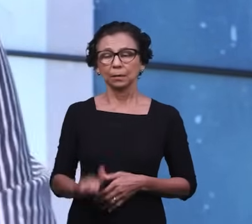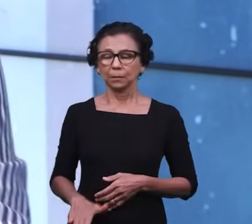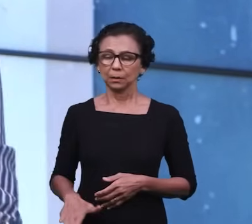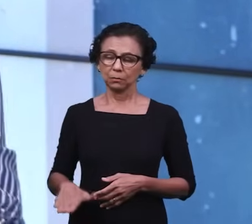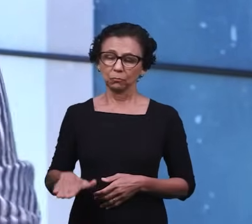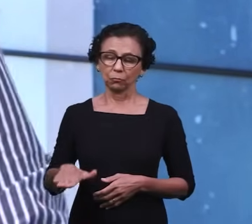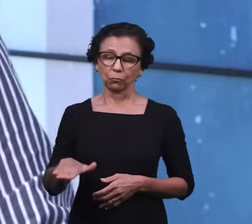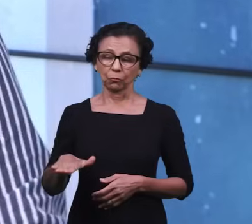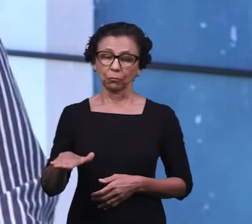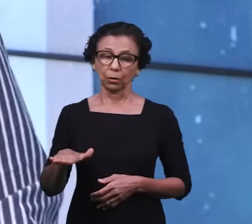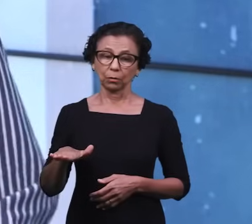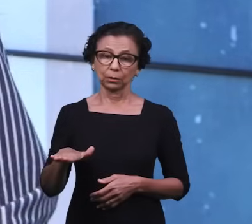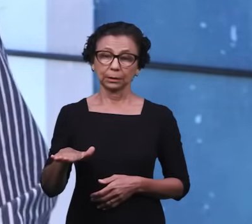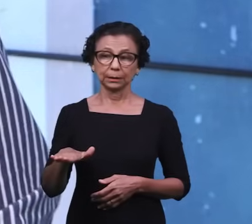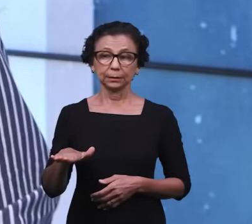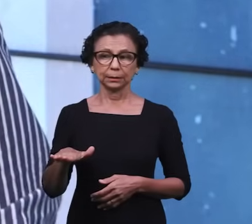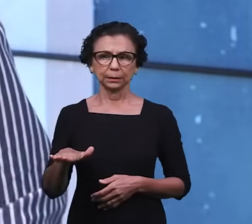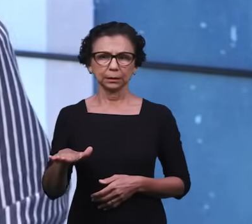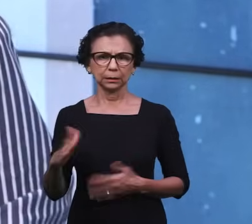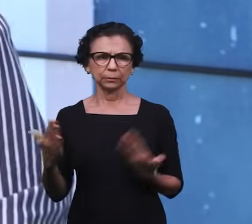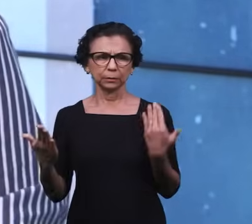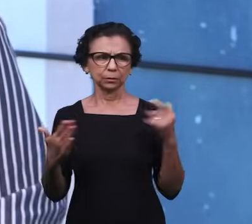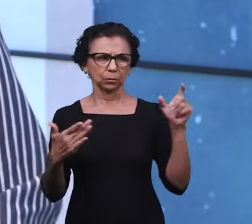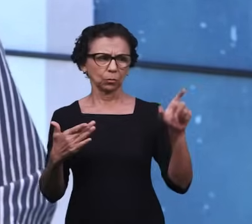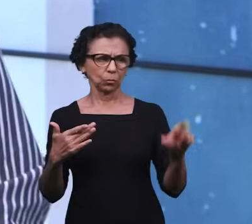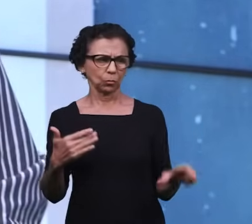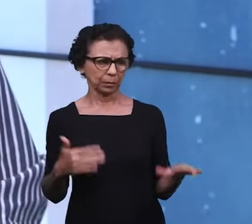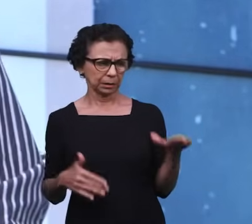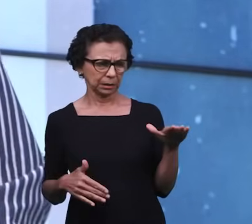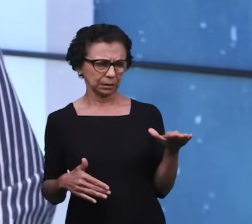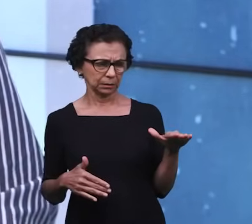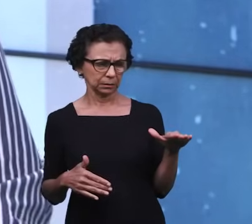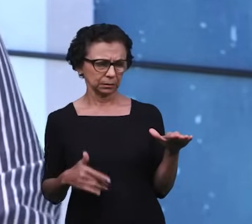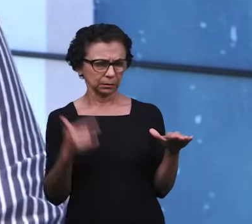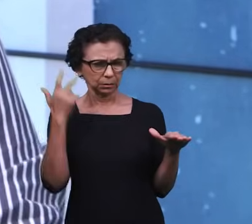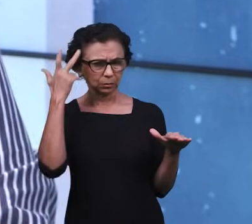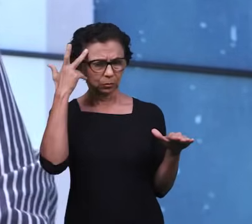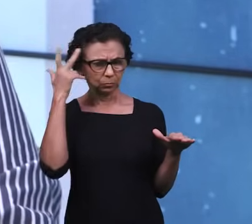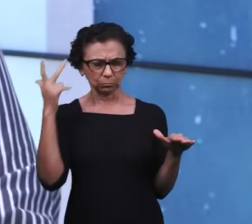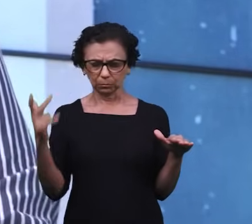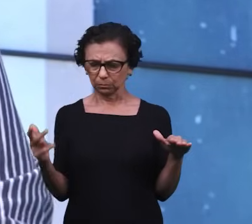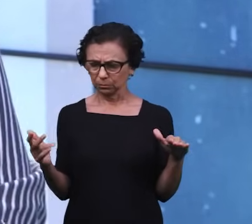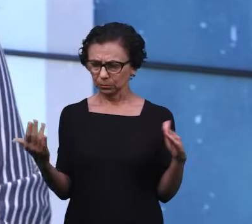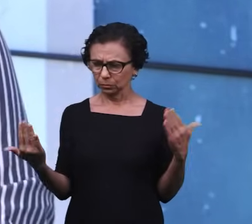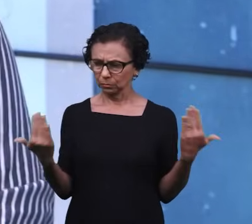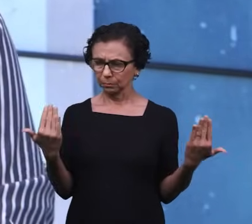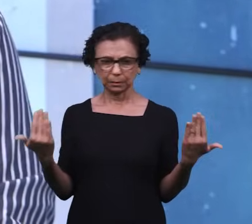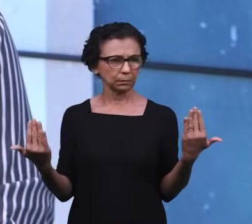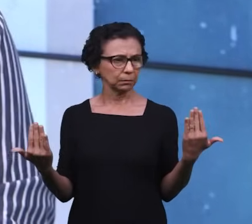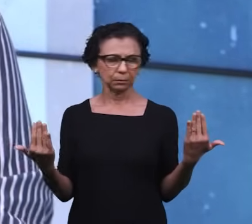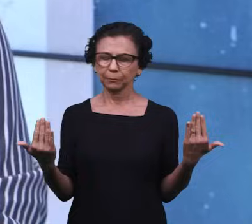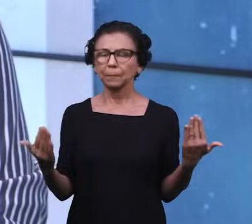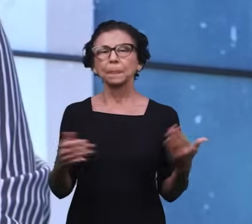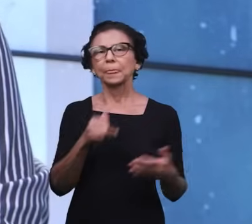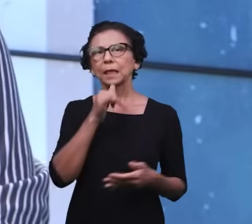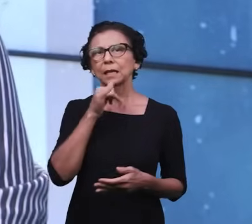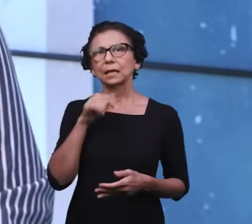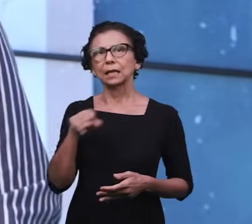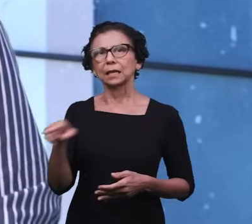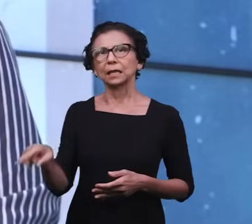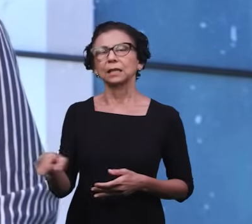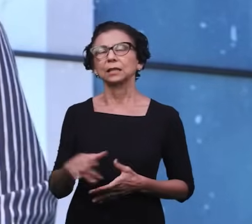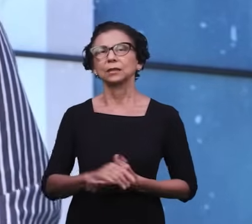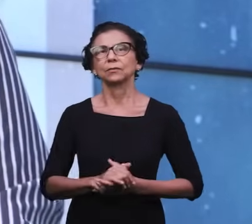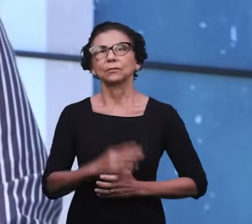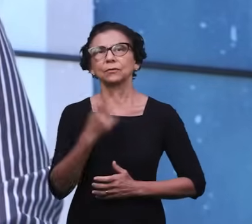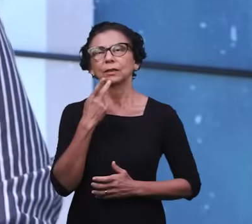né? Que não tem nenhum atraso no desenvolvimento, vai ficando maior. E aí você vai percebendo. Então, por exemplo, ele